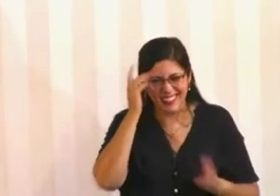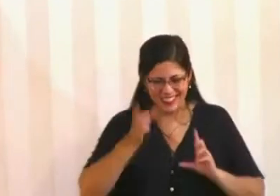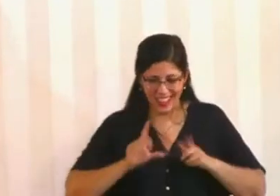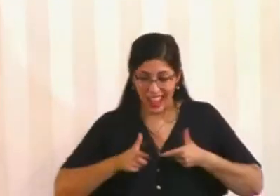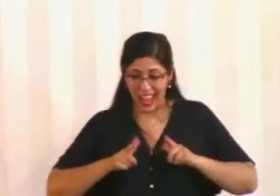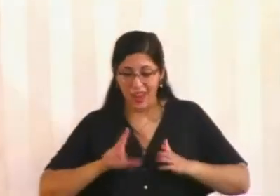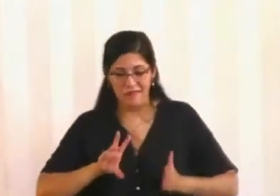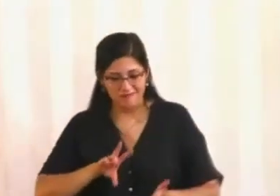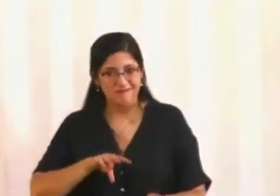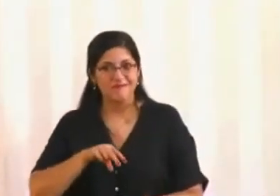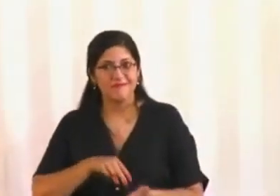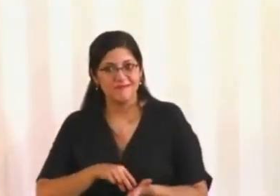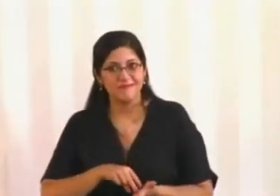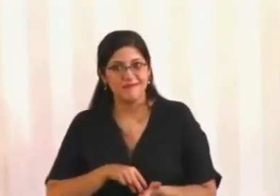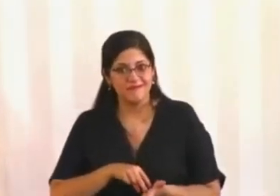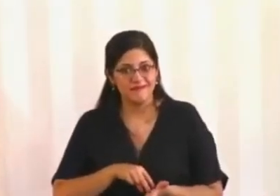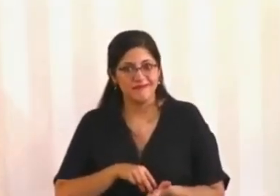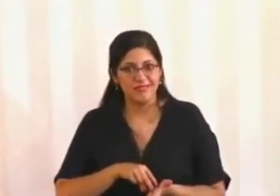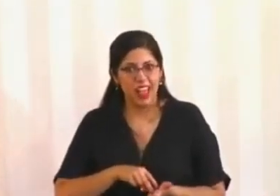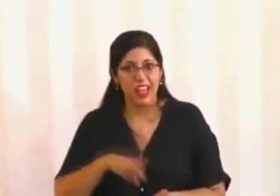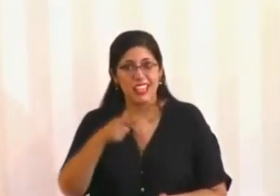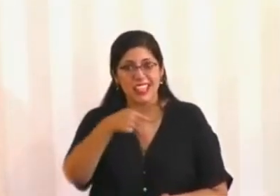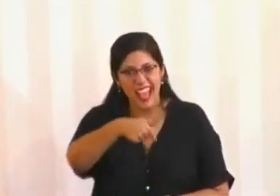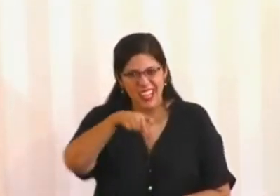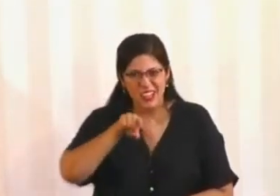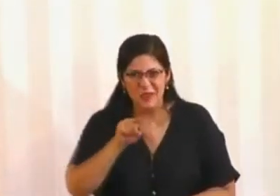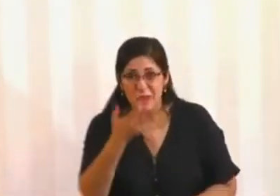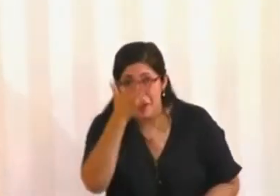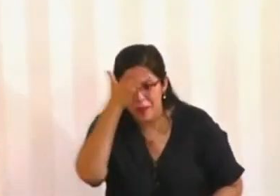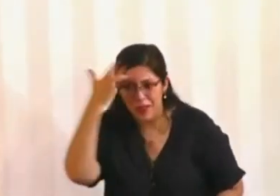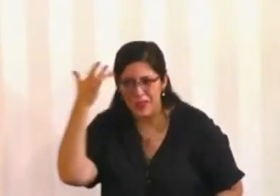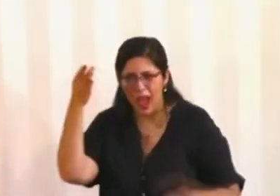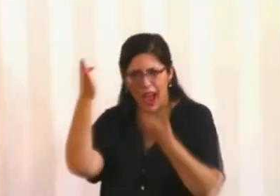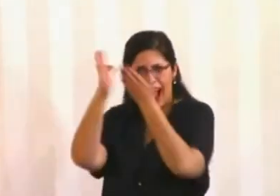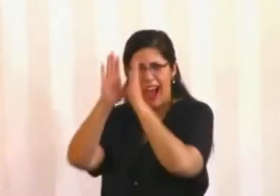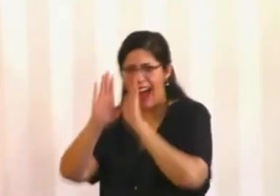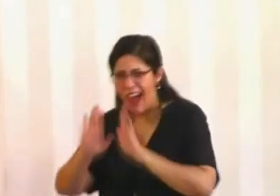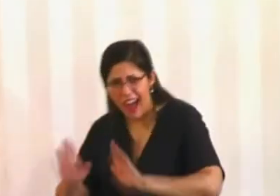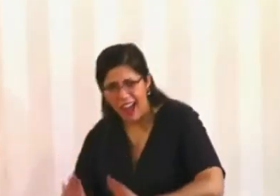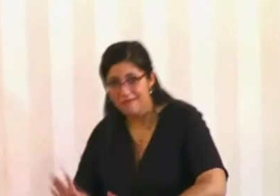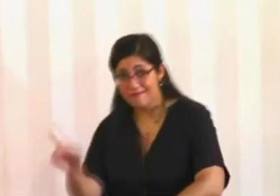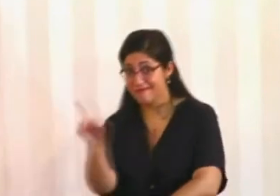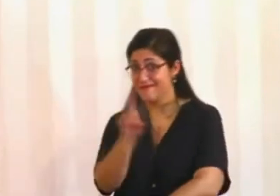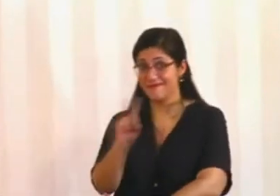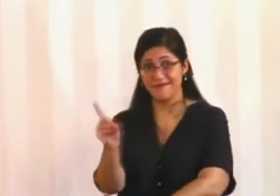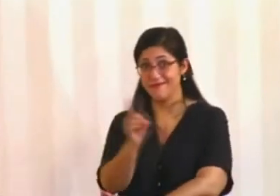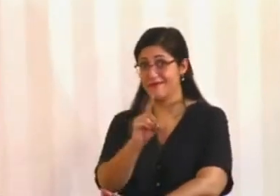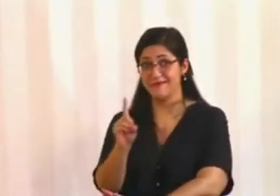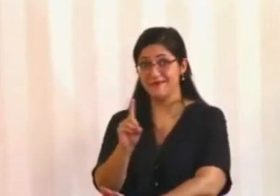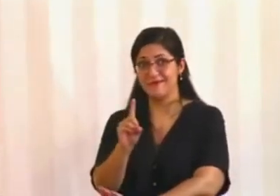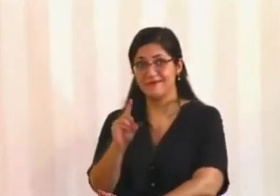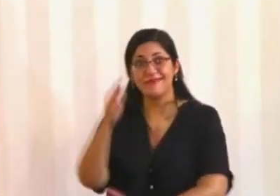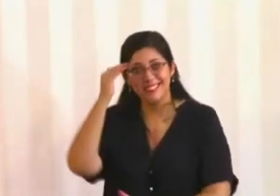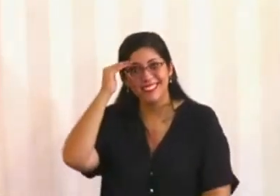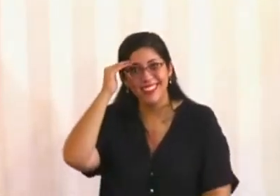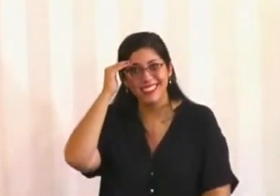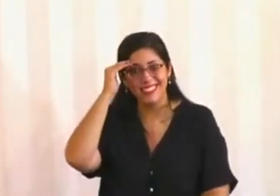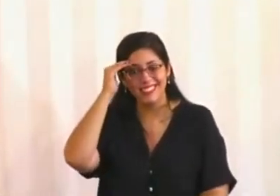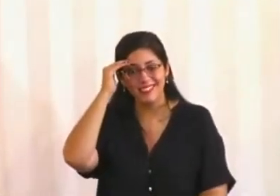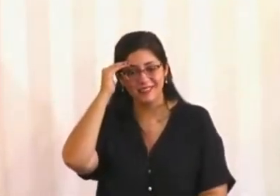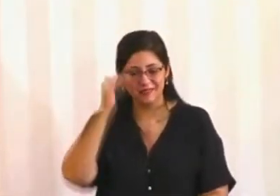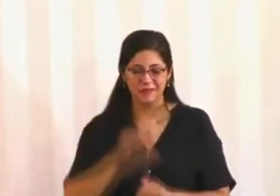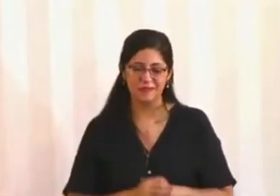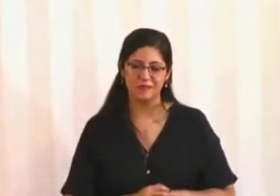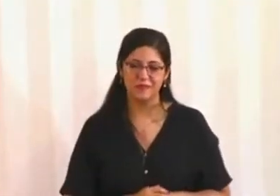conservou naquele lugar 7.000 pessoas que não se dobraram a Baal. Louvado seja Deus que isso não é